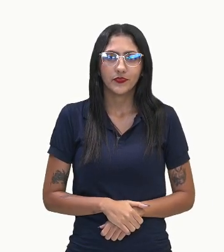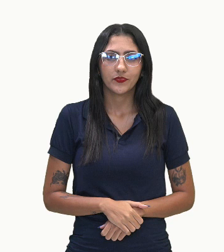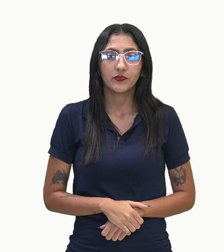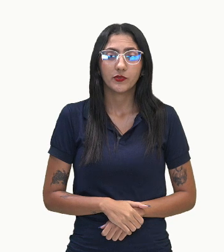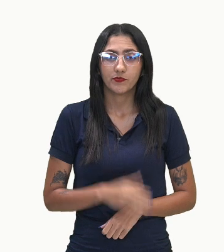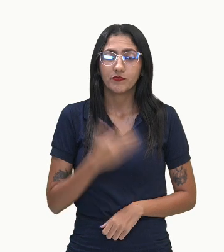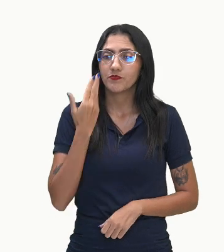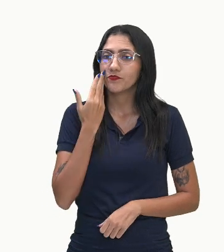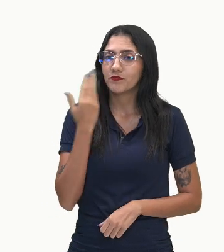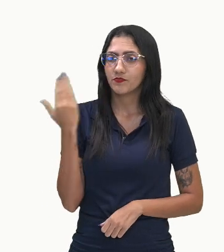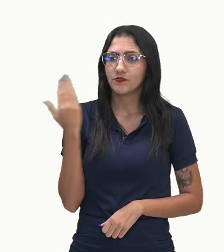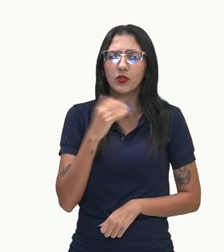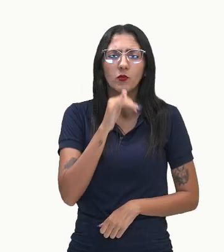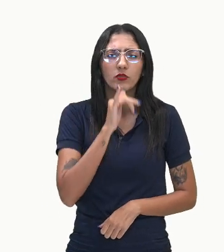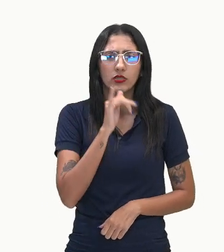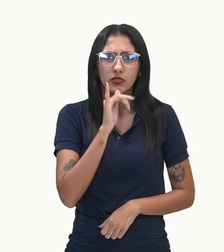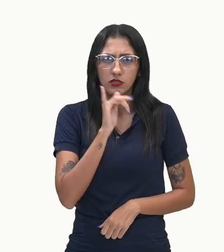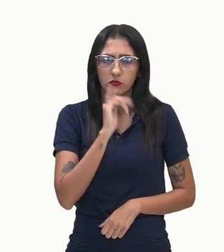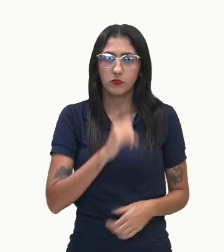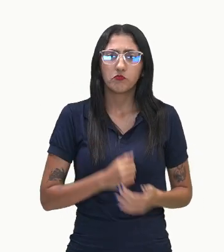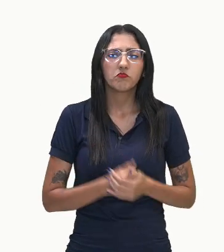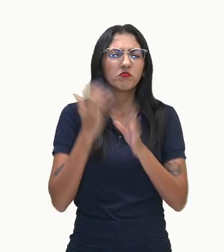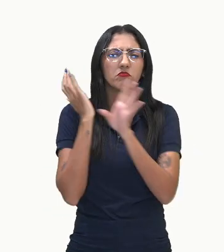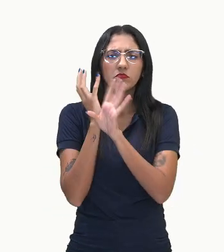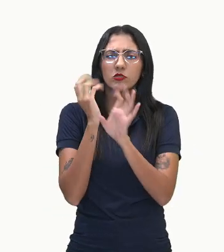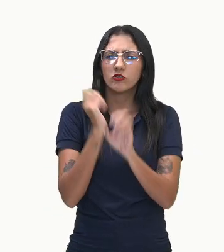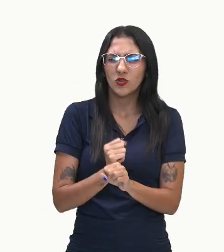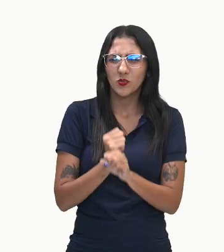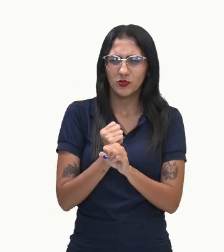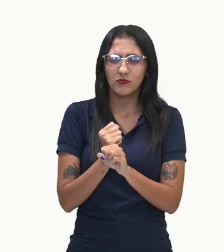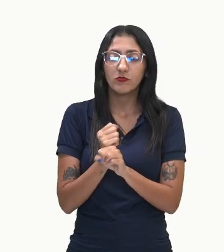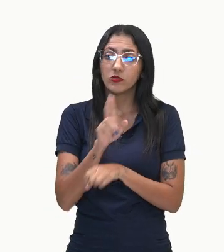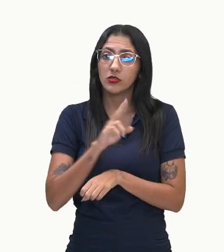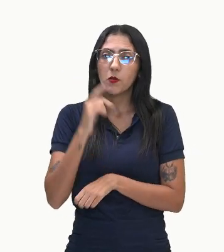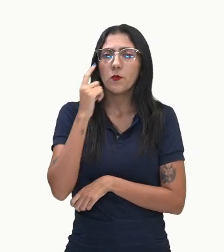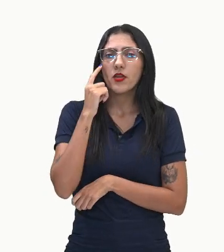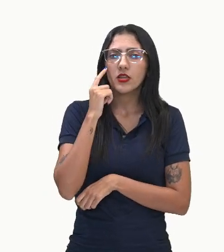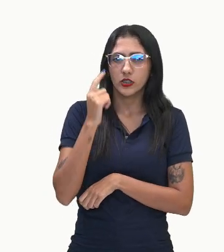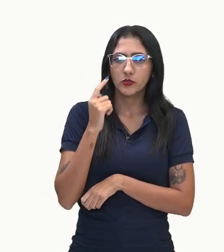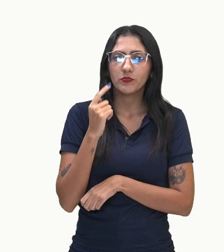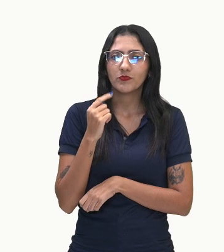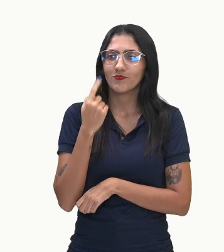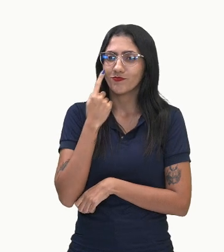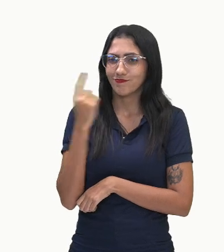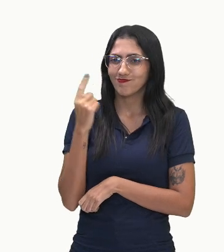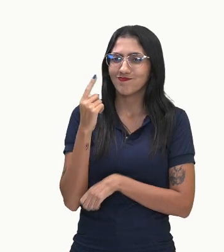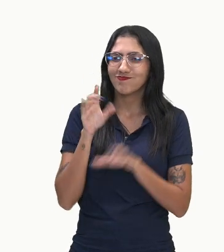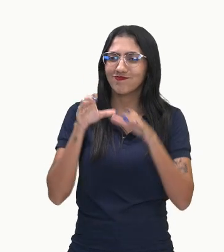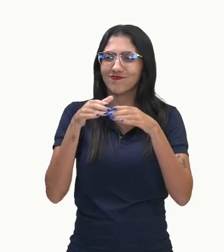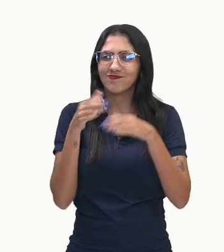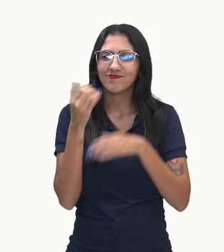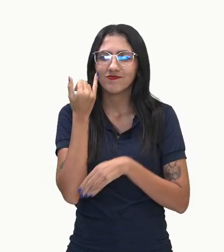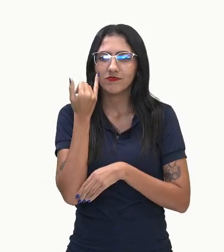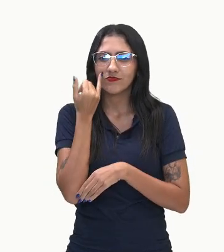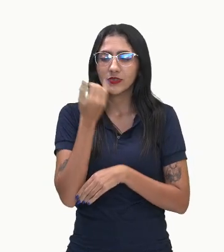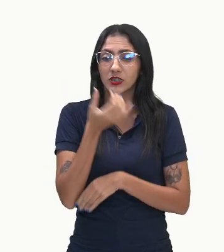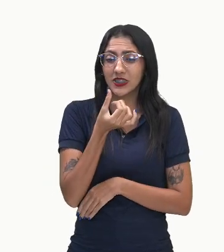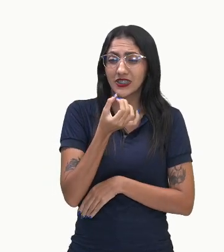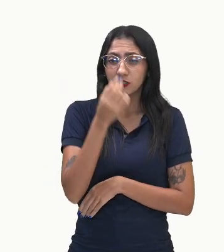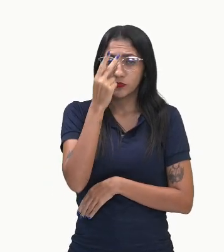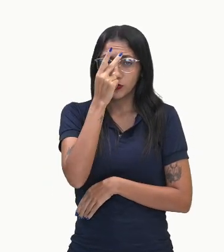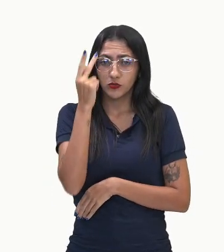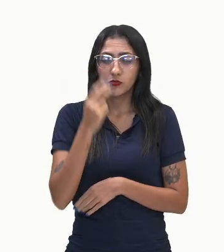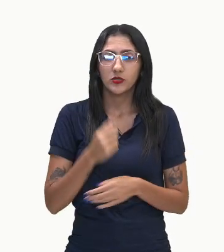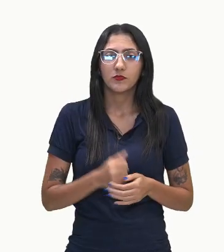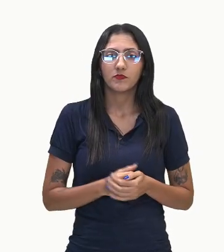temos aqui alguns exemplos. Calcule mentalmente as perguntas sobre um grupo de 60 pessoas. Então,